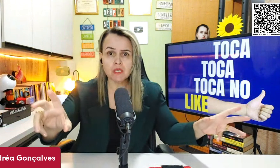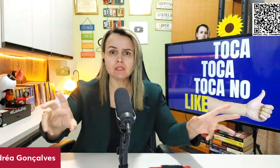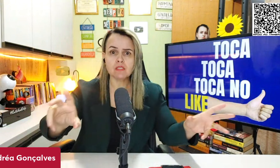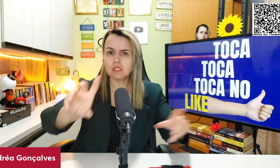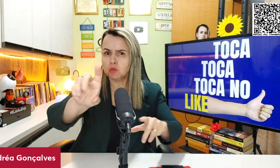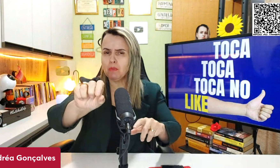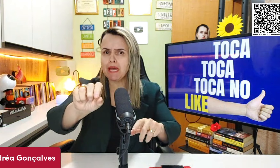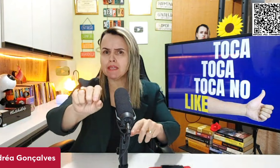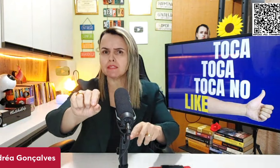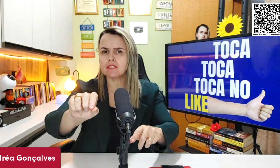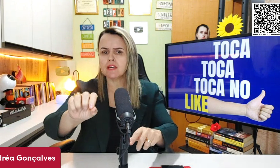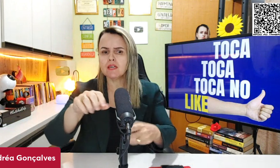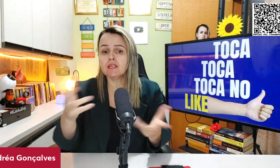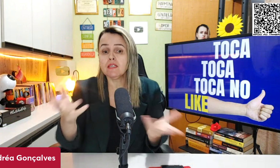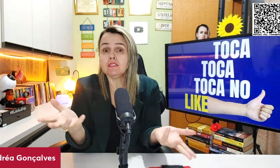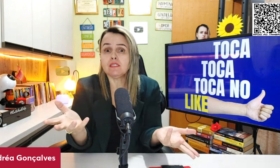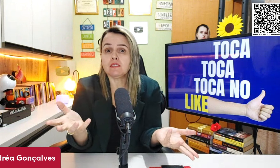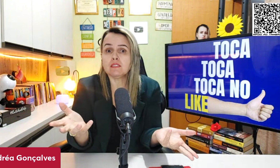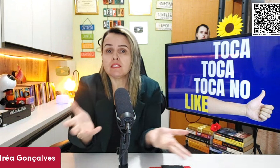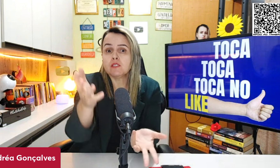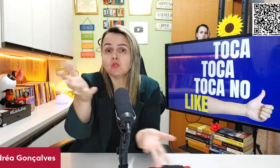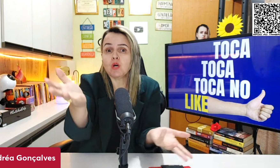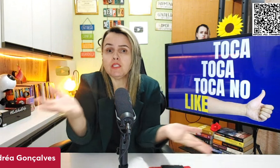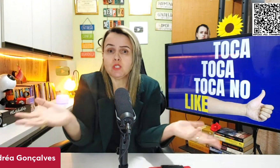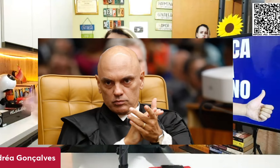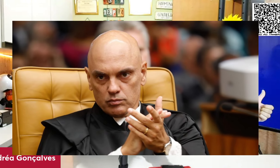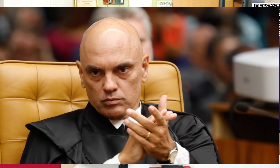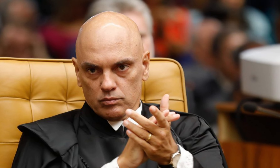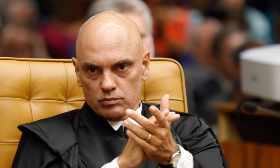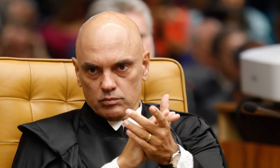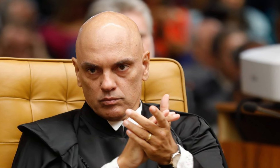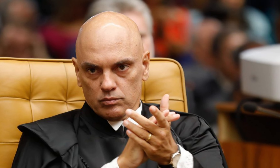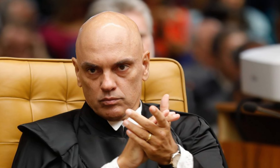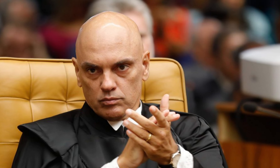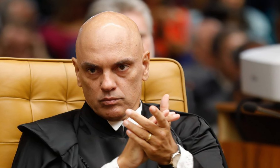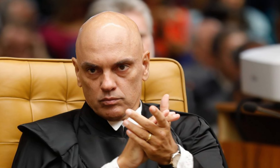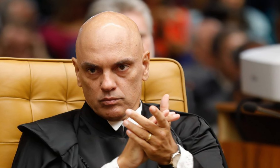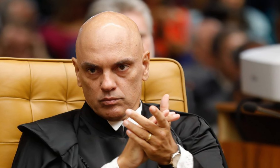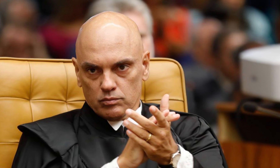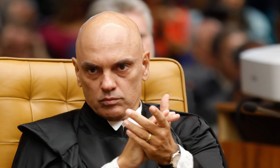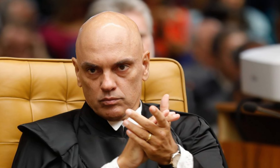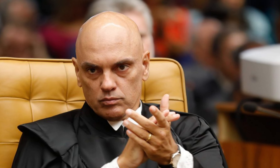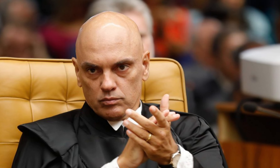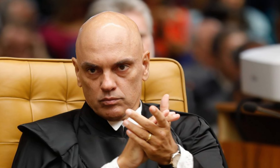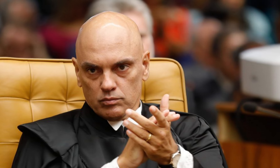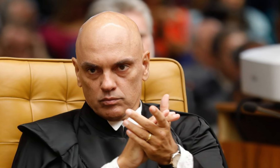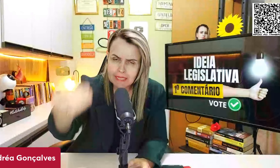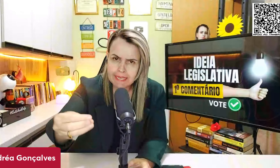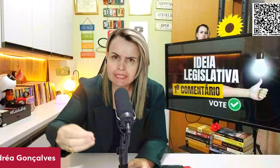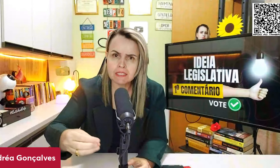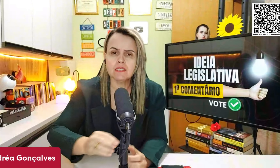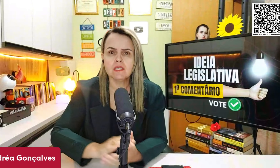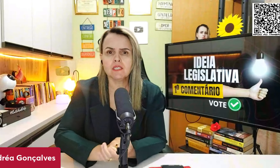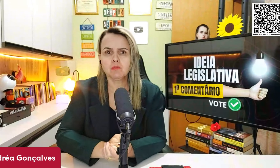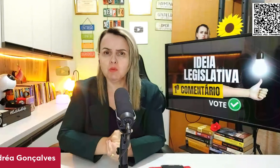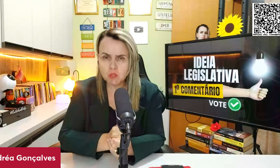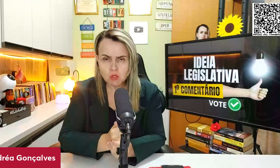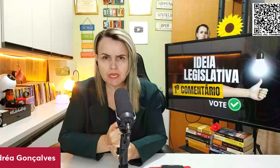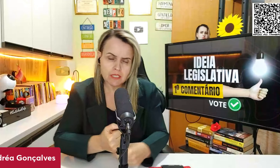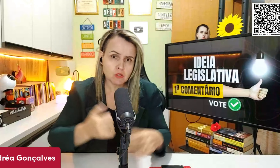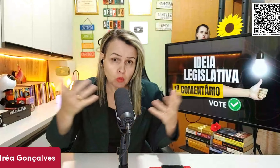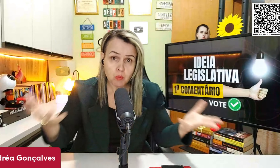golpistas e tudo mais Antes era só Alexandre Moraes agora a Polícia Federal está sendo atacada